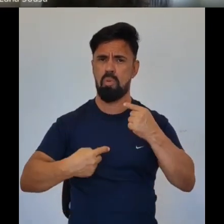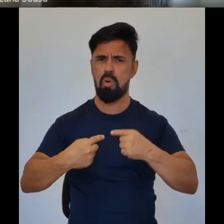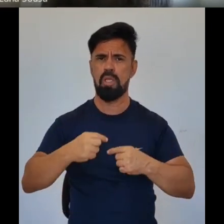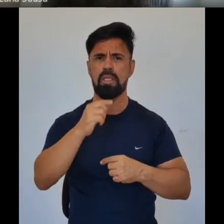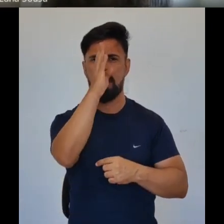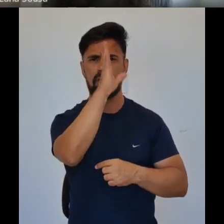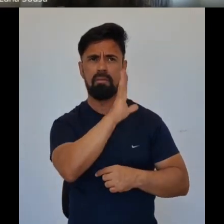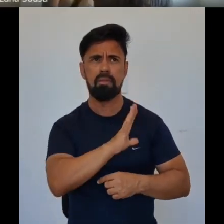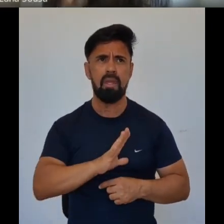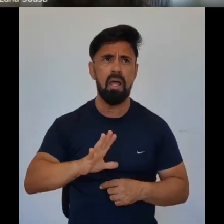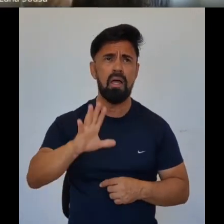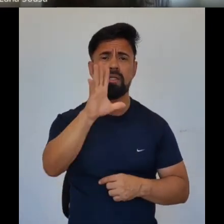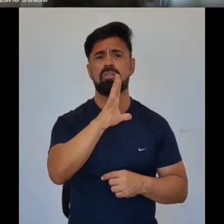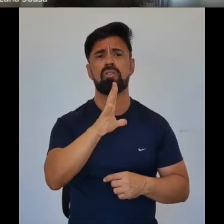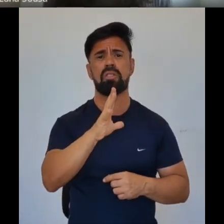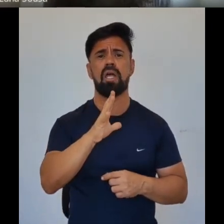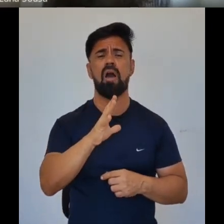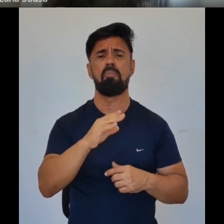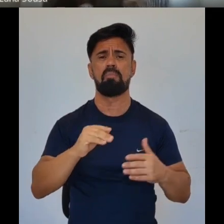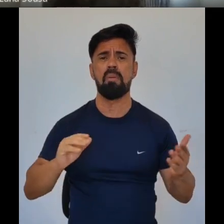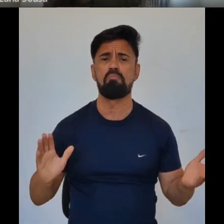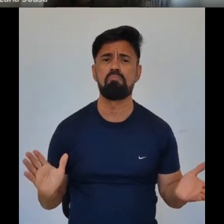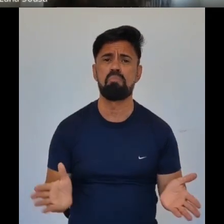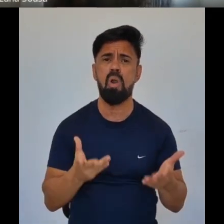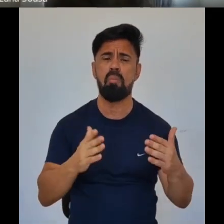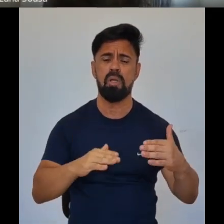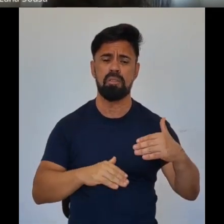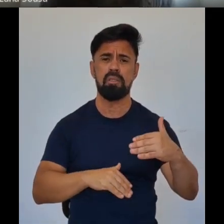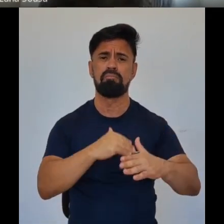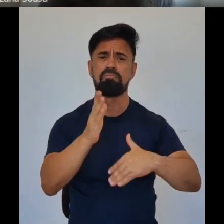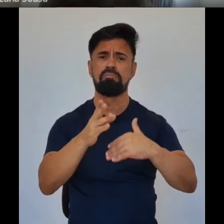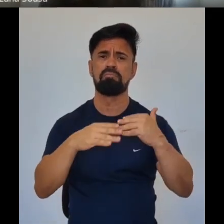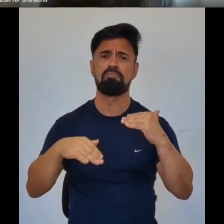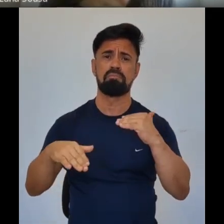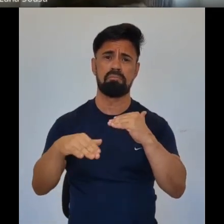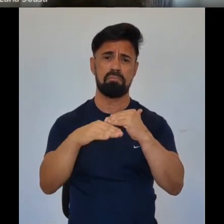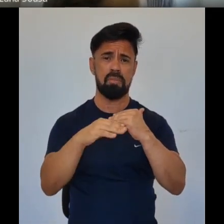uma sociedade para promover essa inclusão dessa diversidade toda.